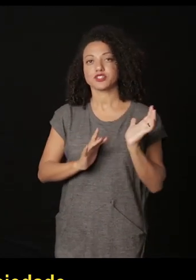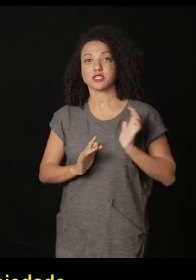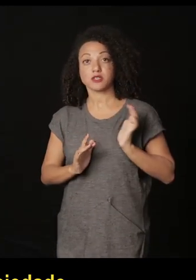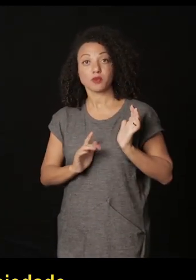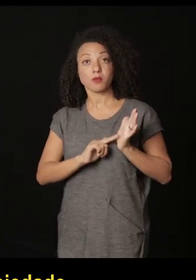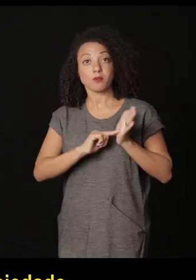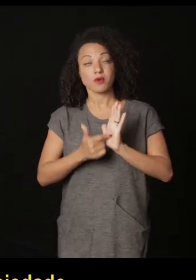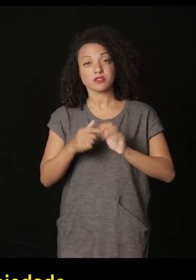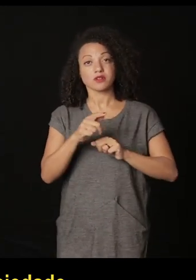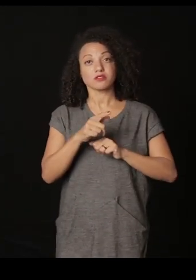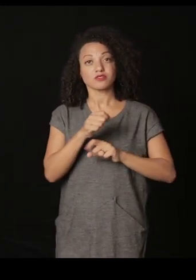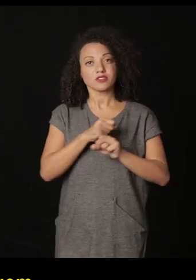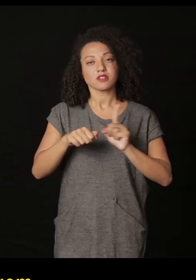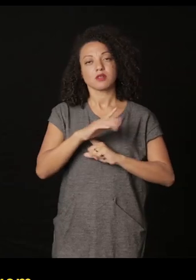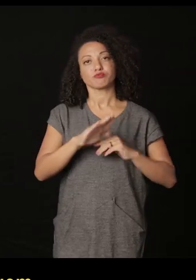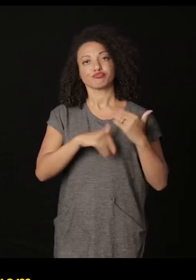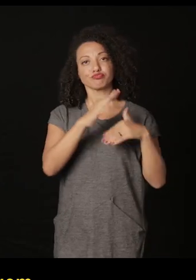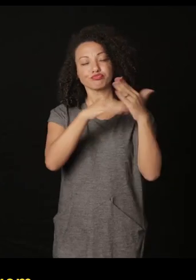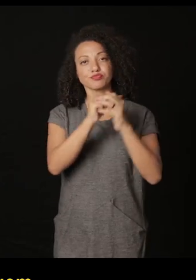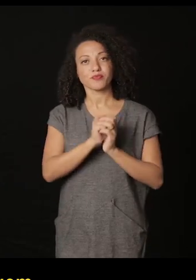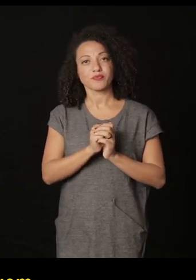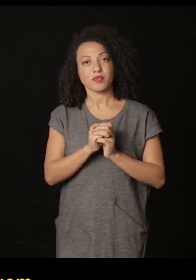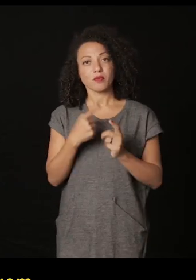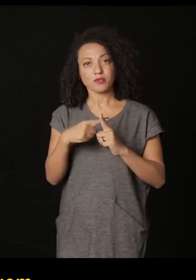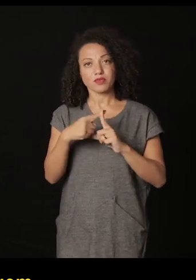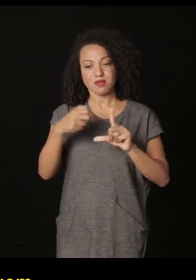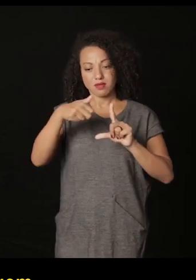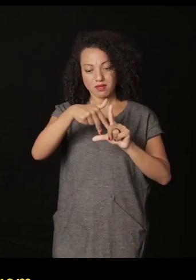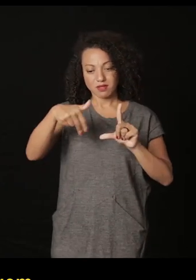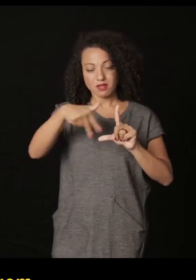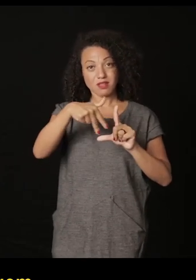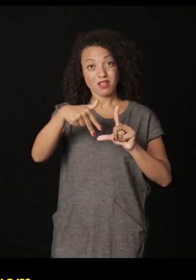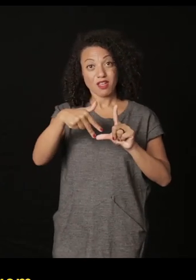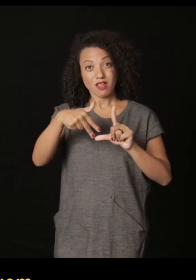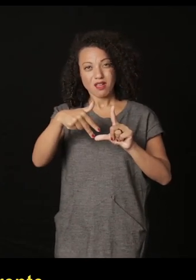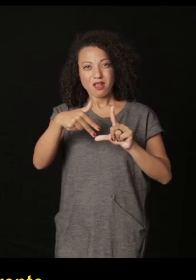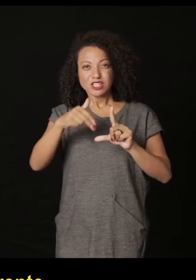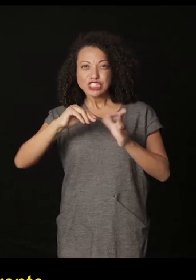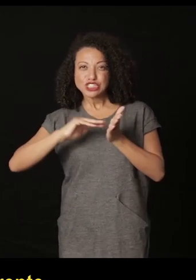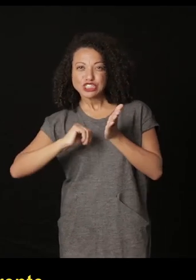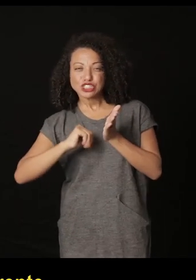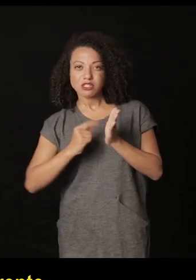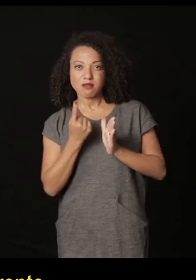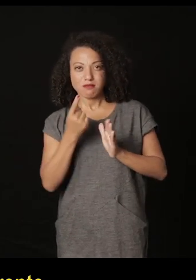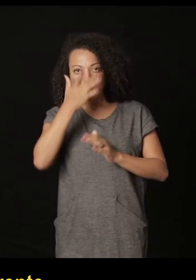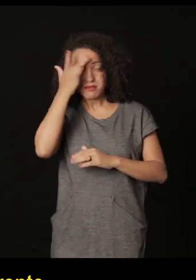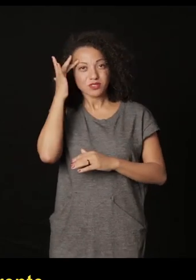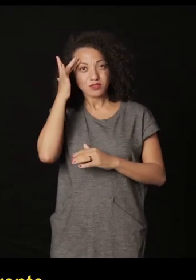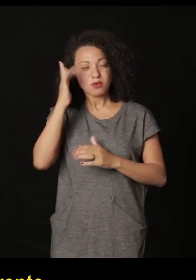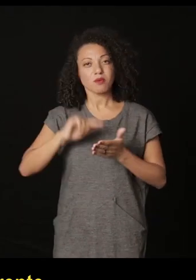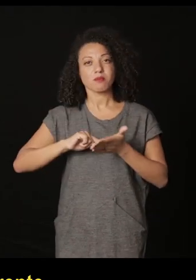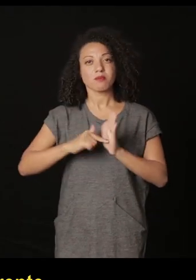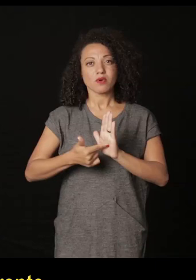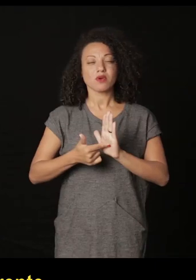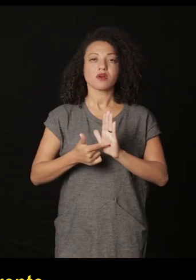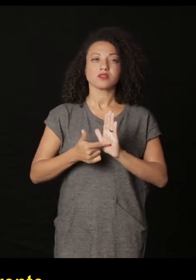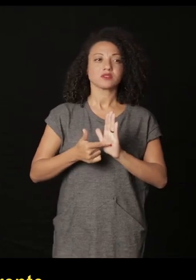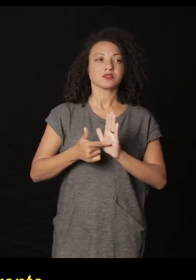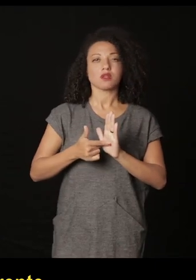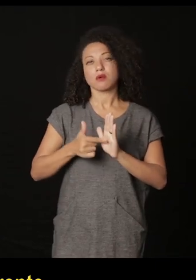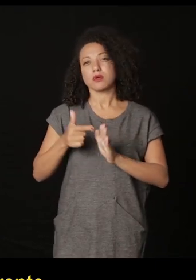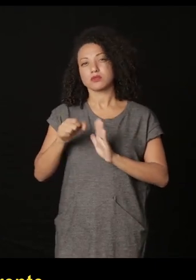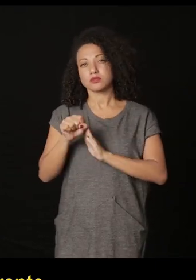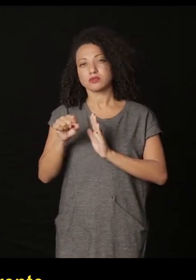progreso de la sociedad. ¿Cómo la ausencia de esa imagen, de esa persona, se puede mostrar muy referente a una sociedad en los años